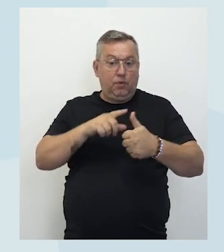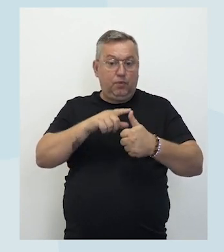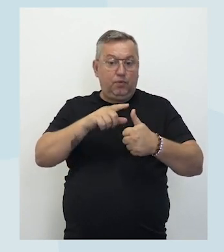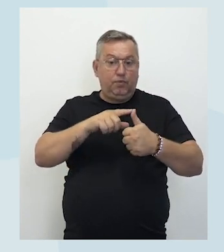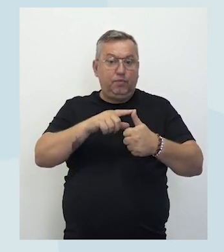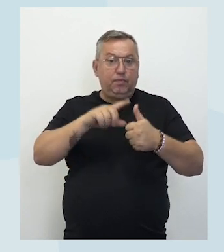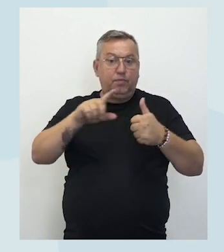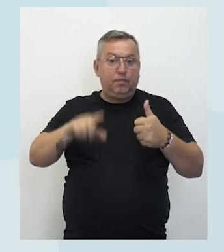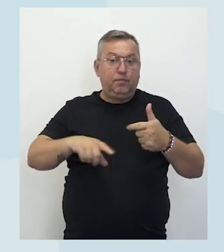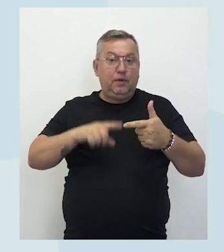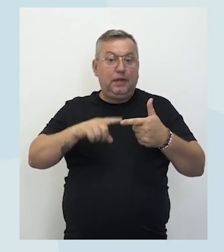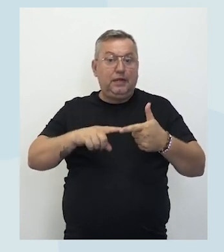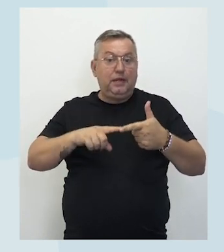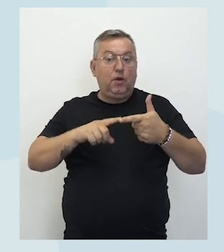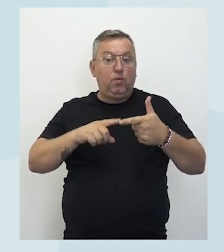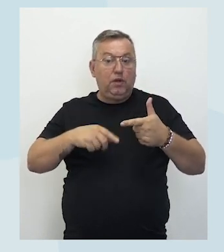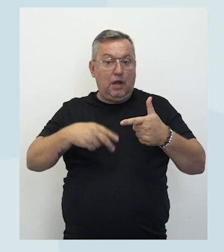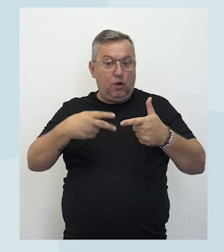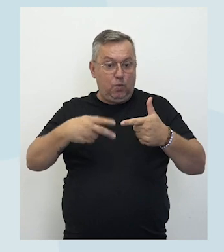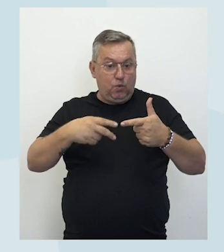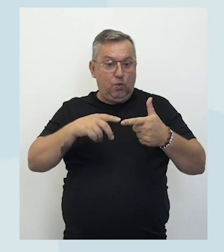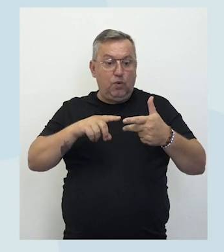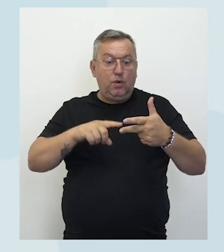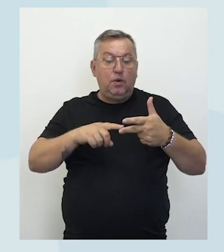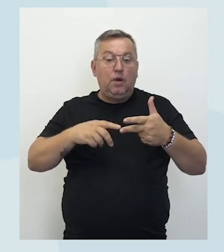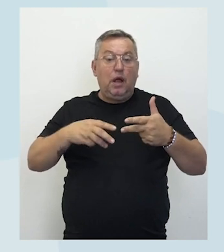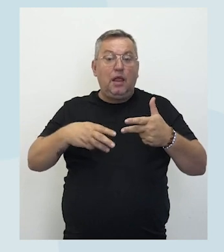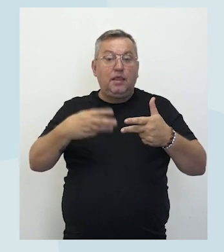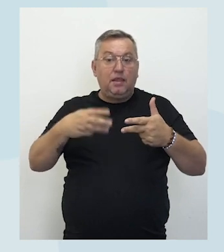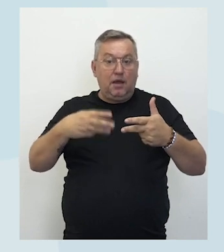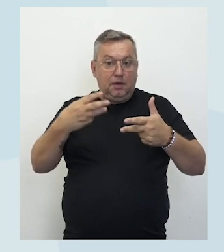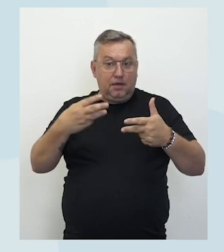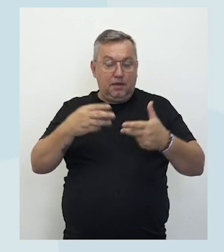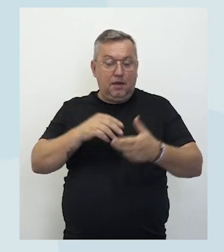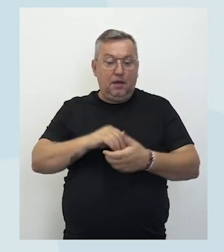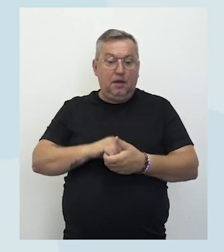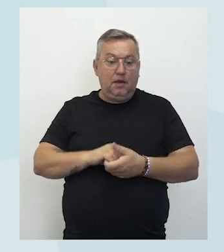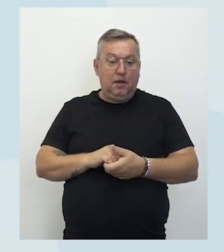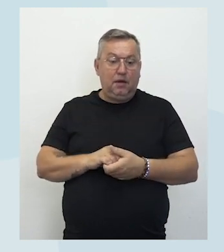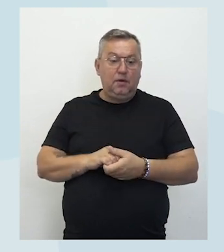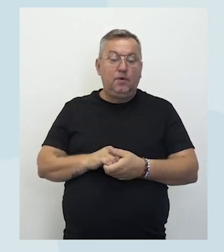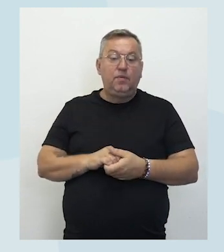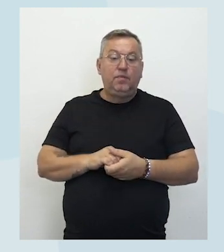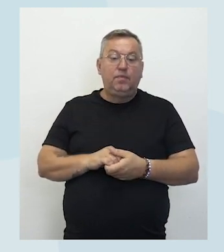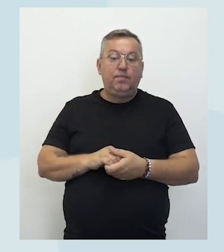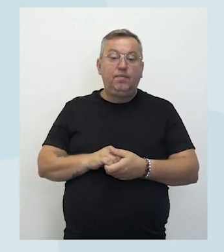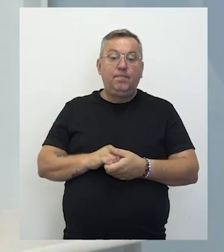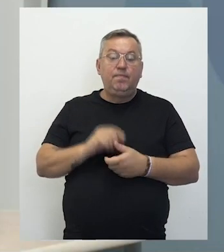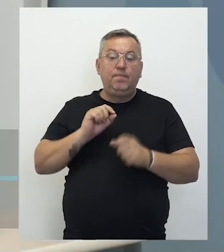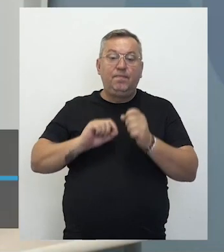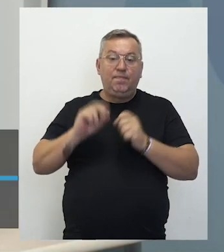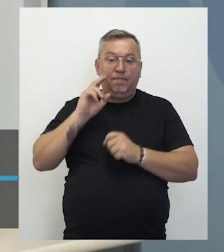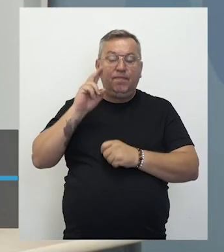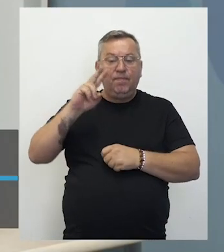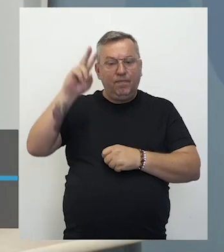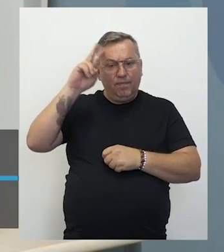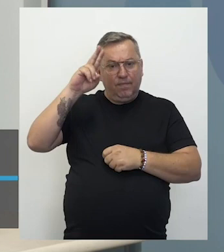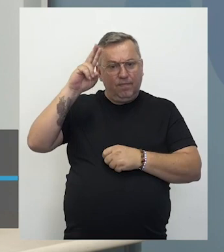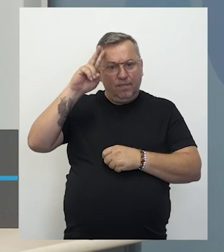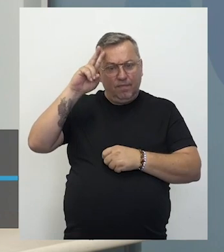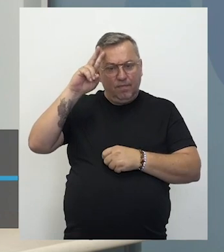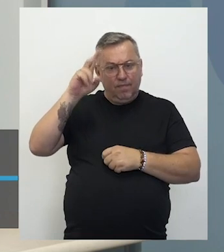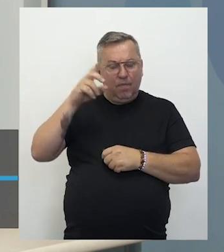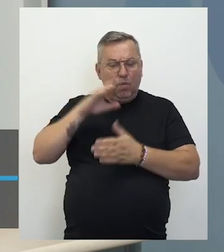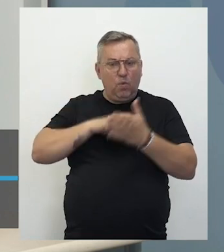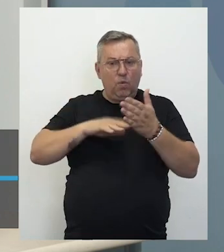primário. Letra B, secundário. E letra C, terciário. Então, vamos tentar resgatar